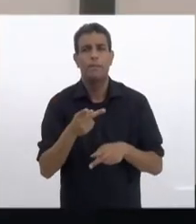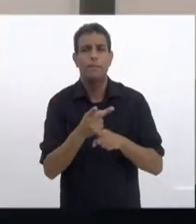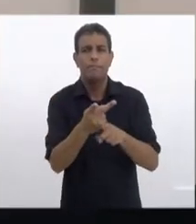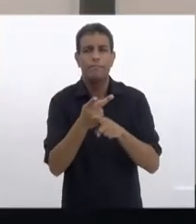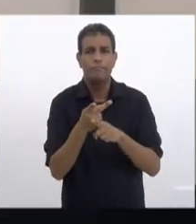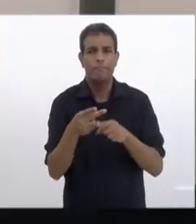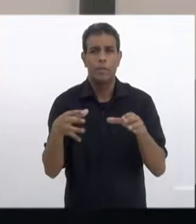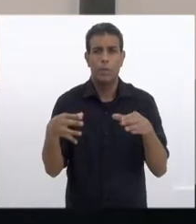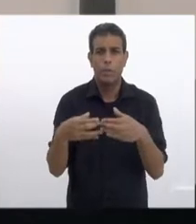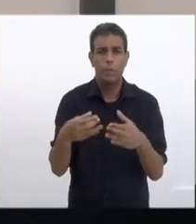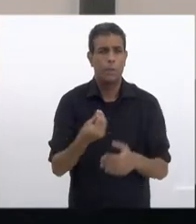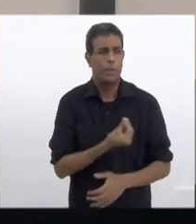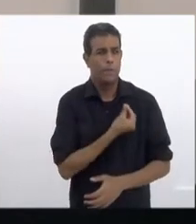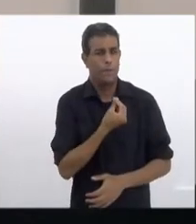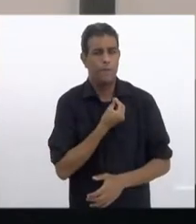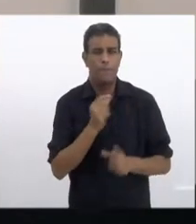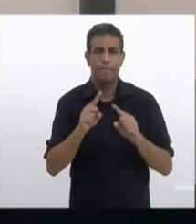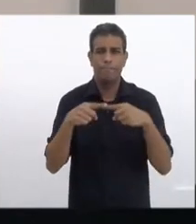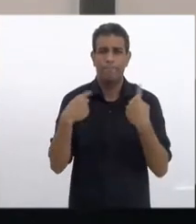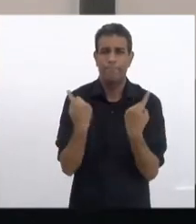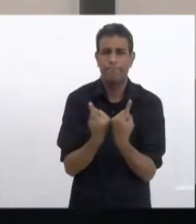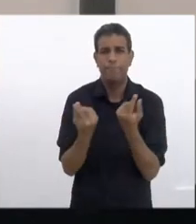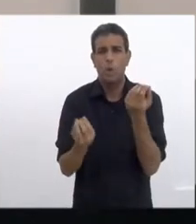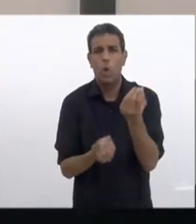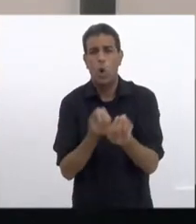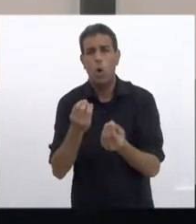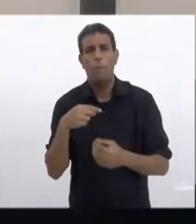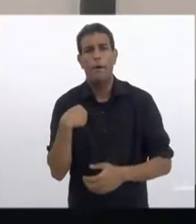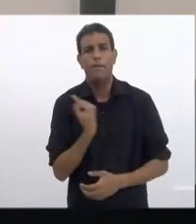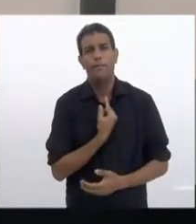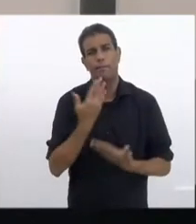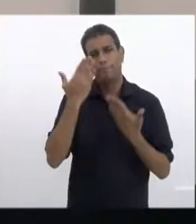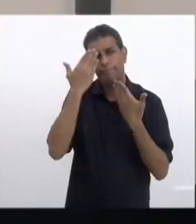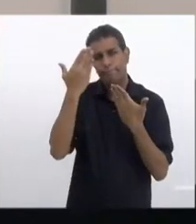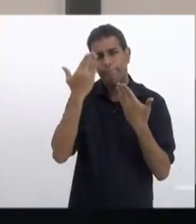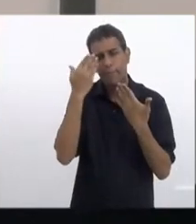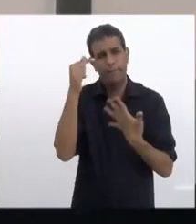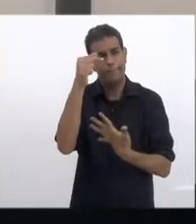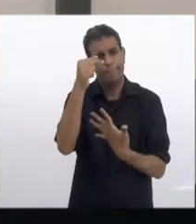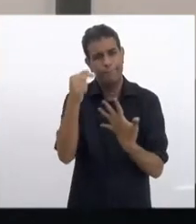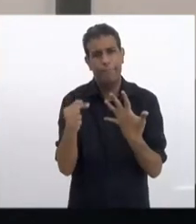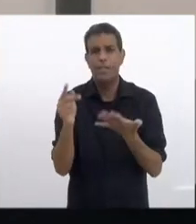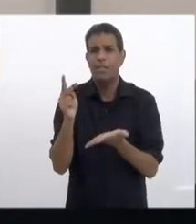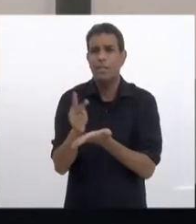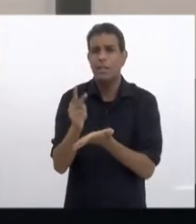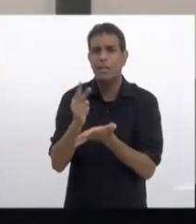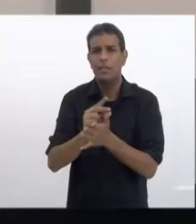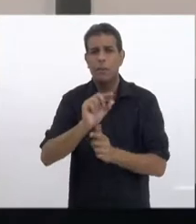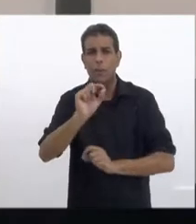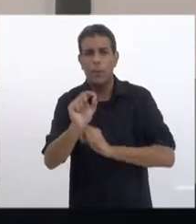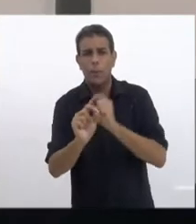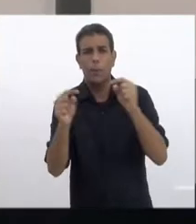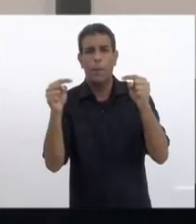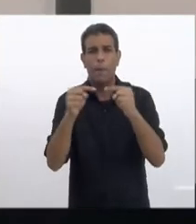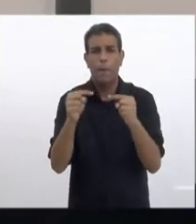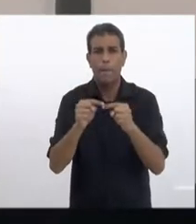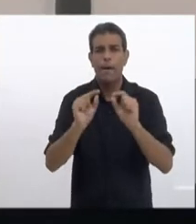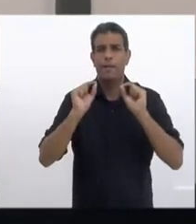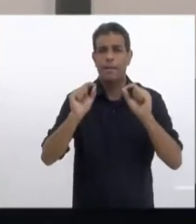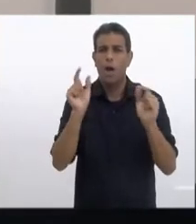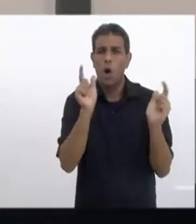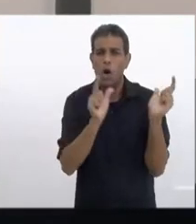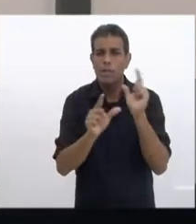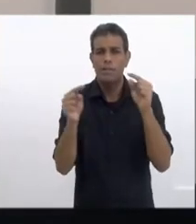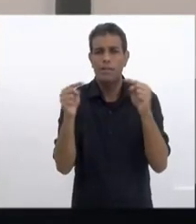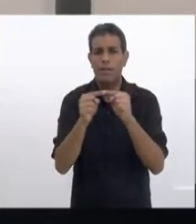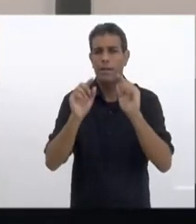estar presente nas nossas audiências, nas nossas reuniões, e trazendo assim a contribuição sempre com um parecer técnico,